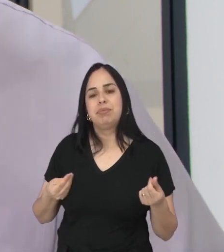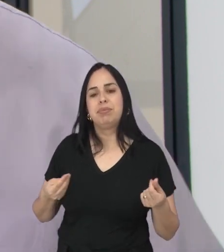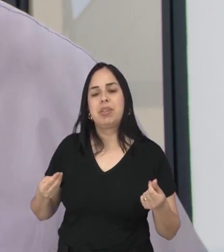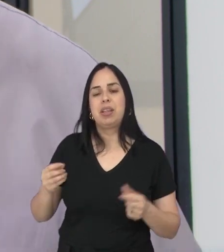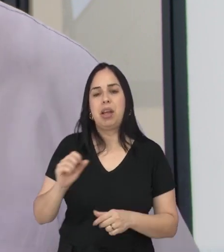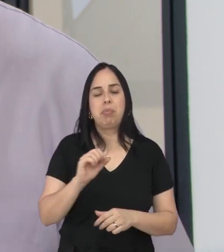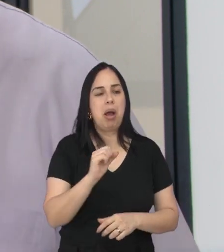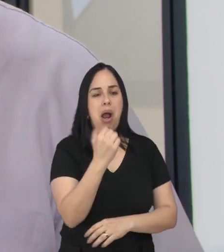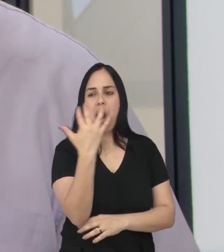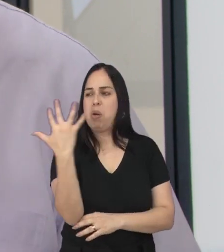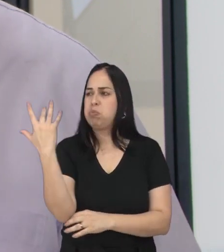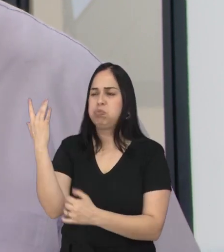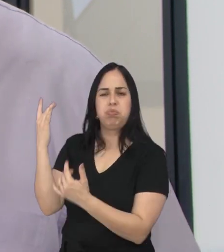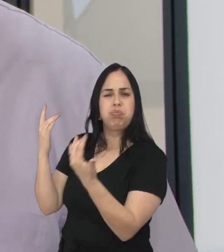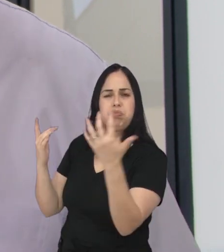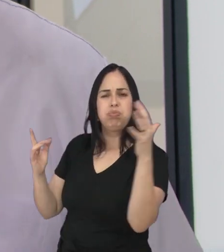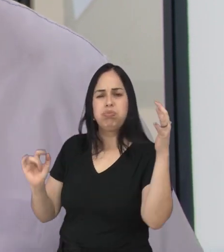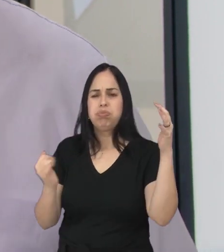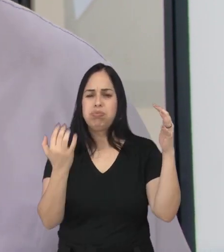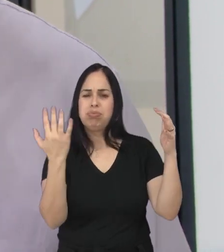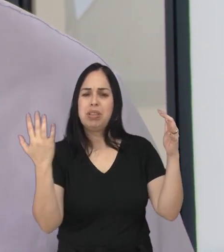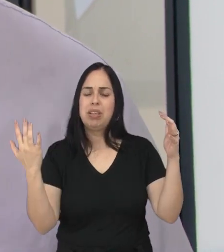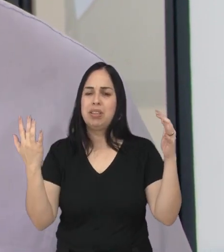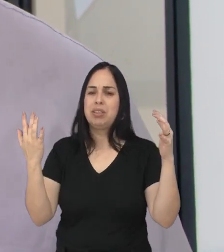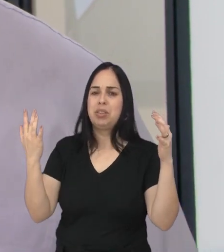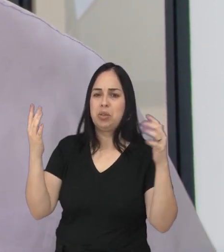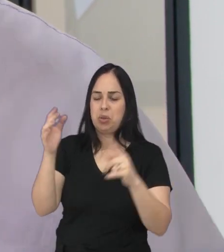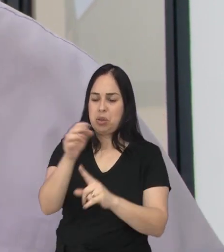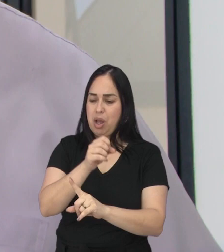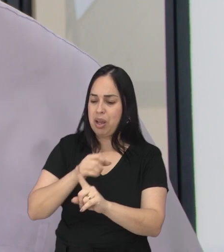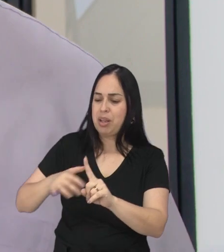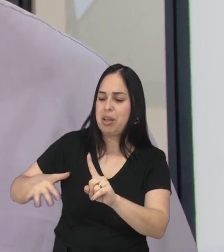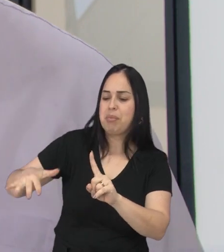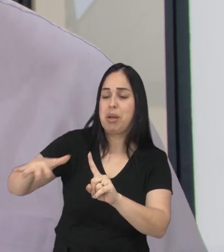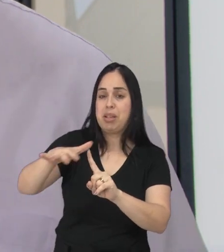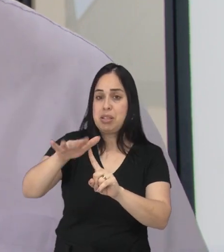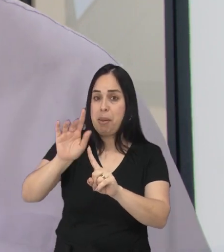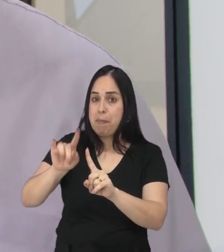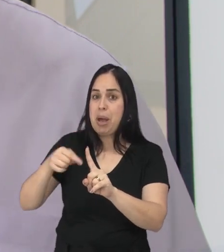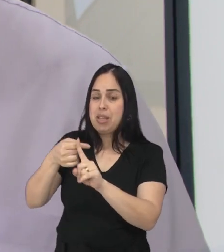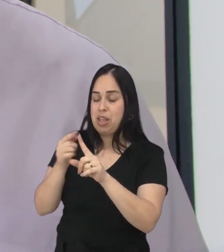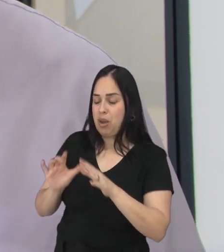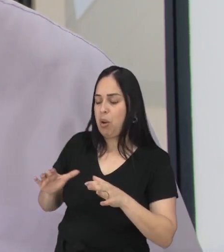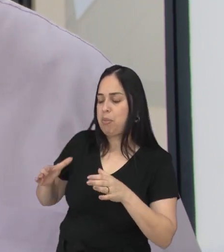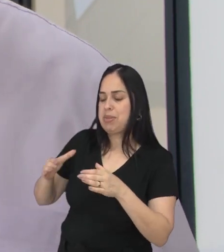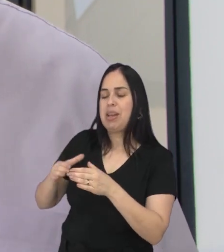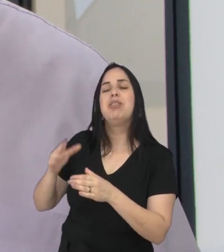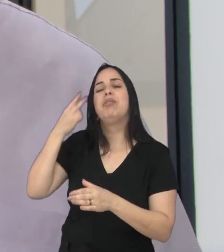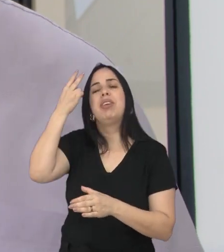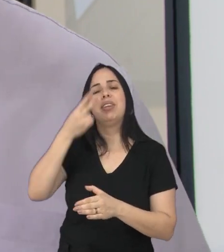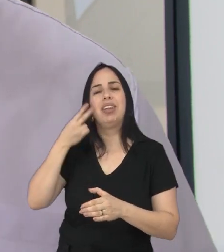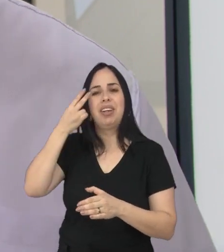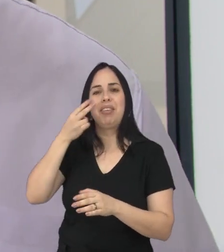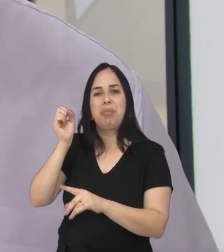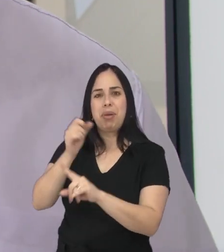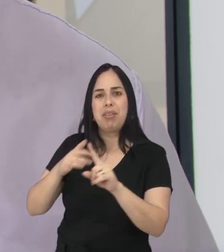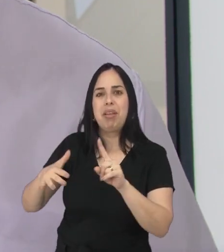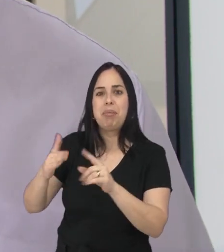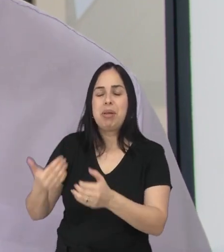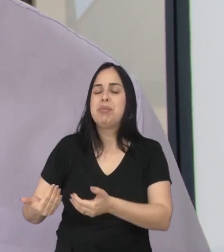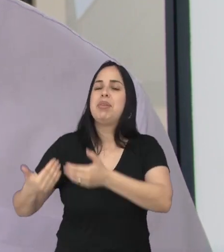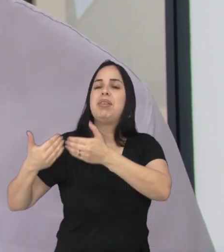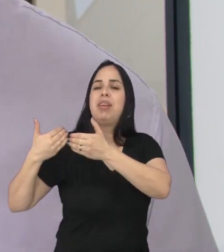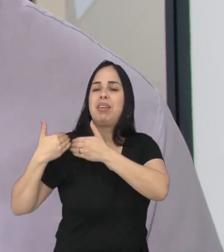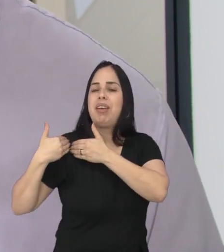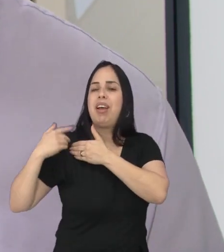a arborização que nós temos na nossa cidade. O meio ambiente, a Comissão de Meio Ambiente tem uma responsabilidade grande